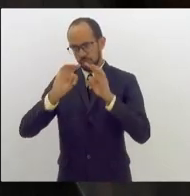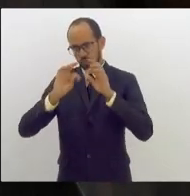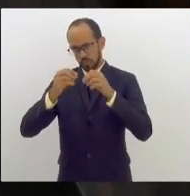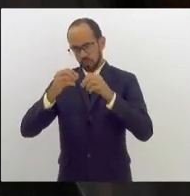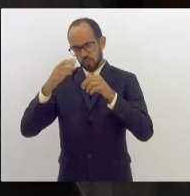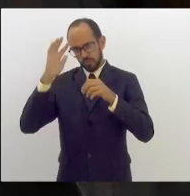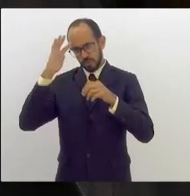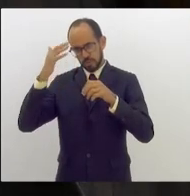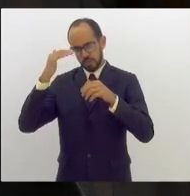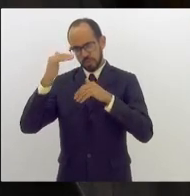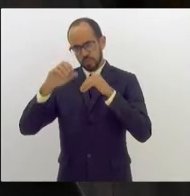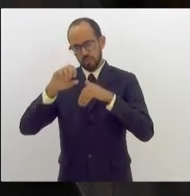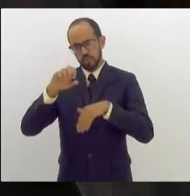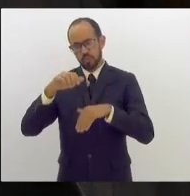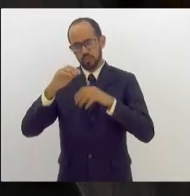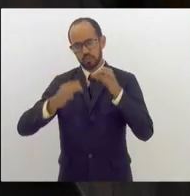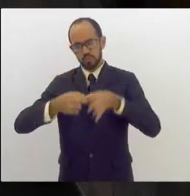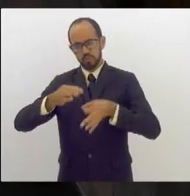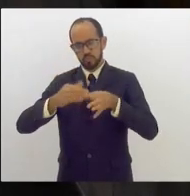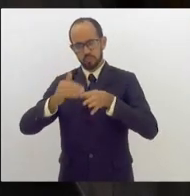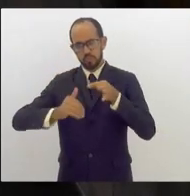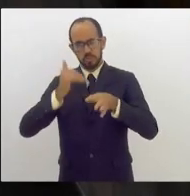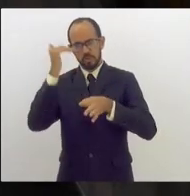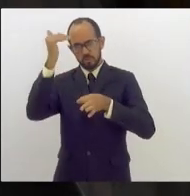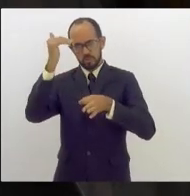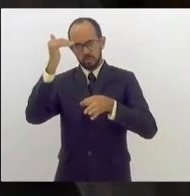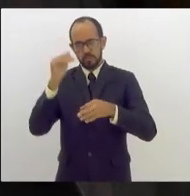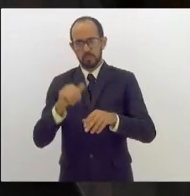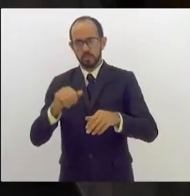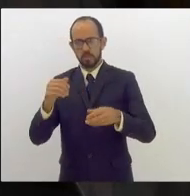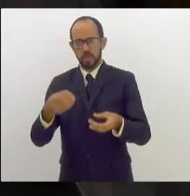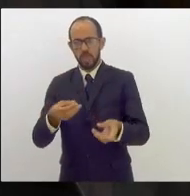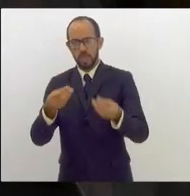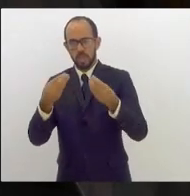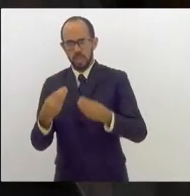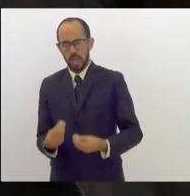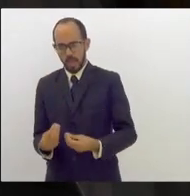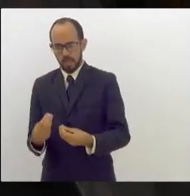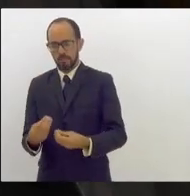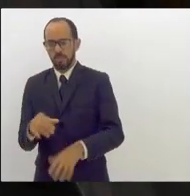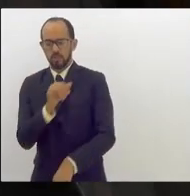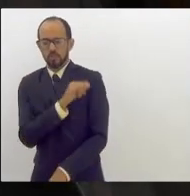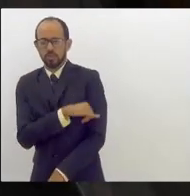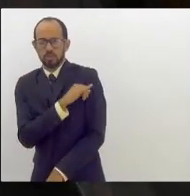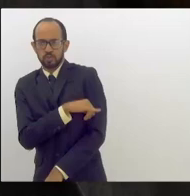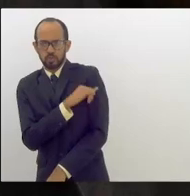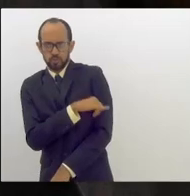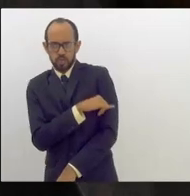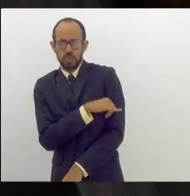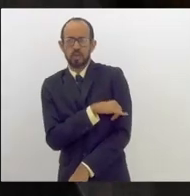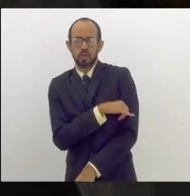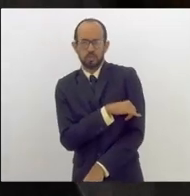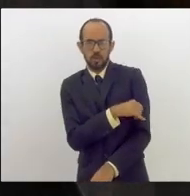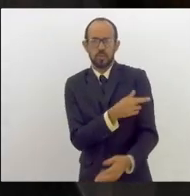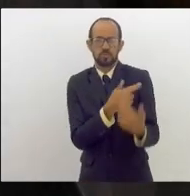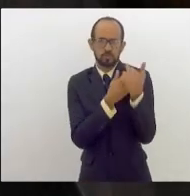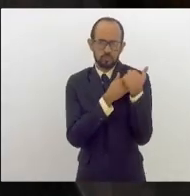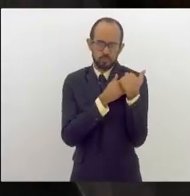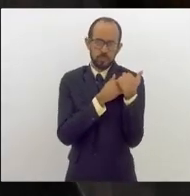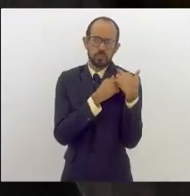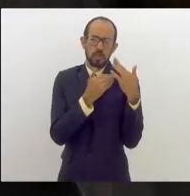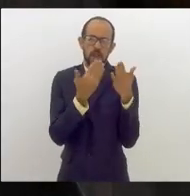cortes superiores e traz para o Rio de Janeiro a Vanguarda de acabar com as cláusulas de